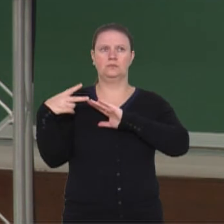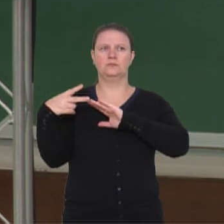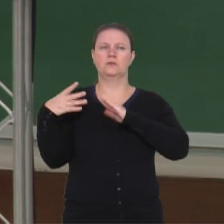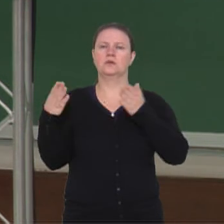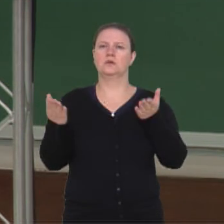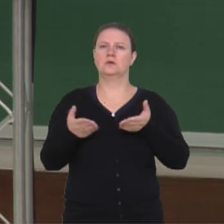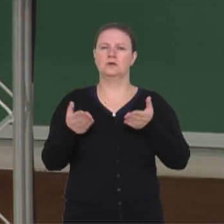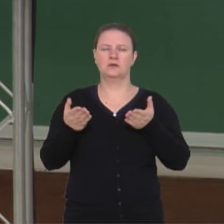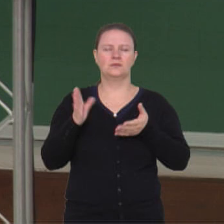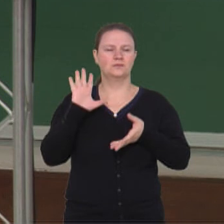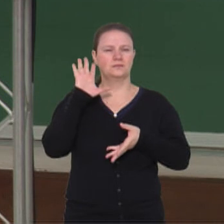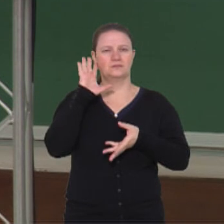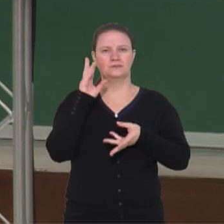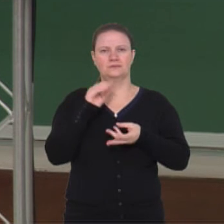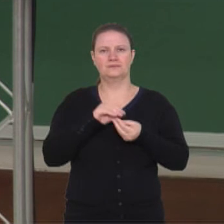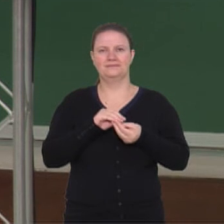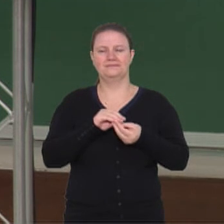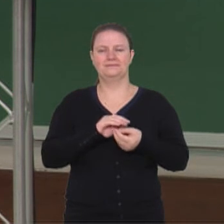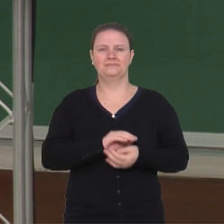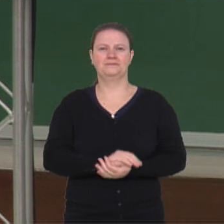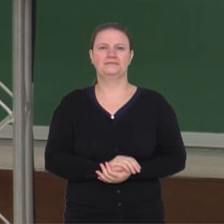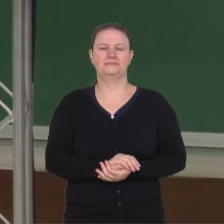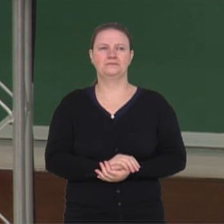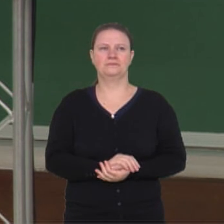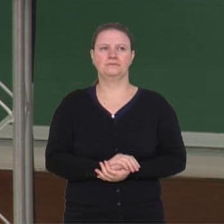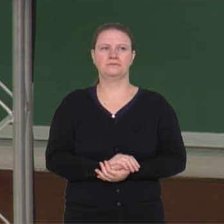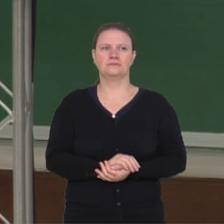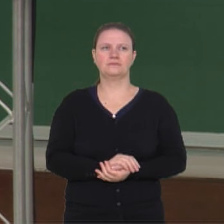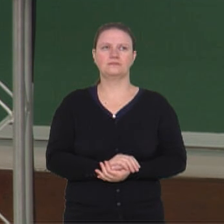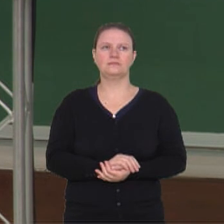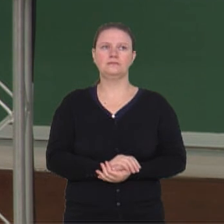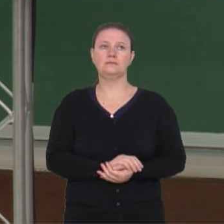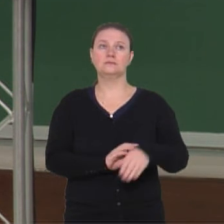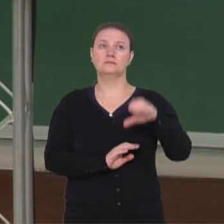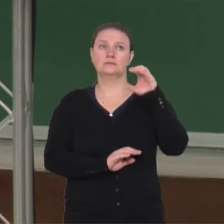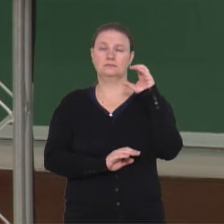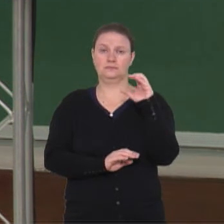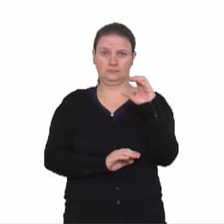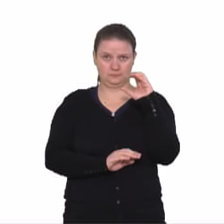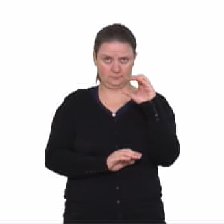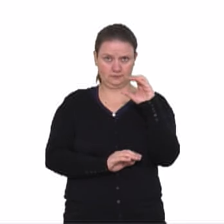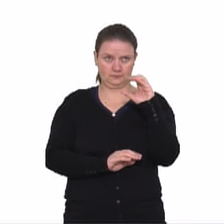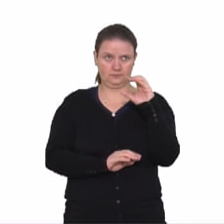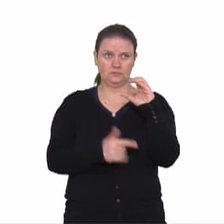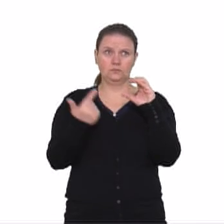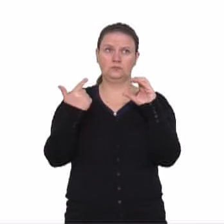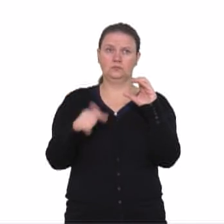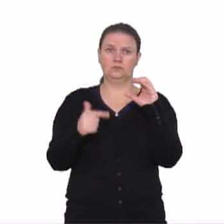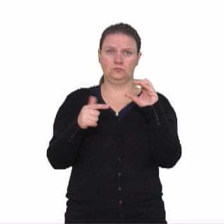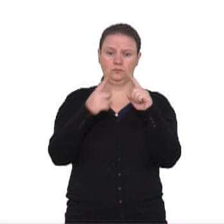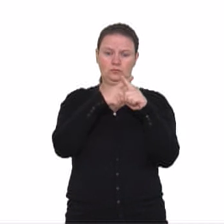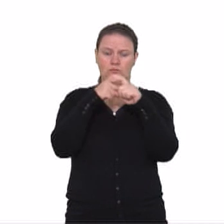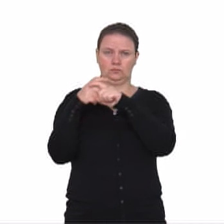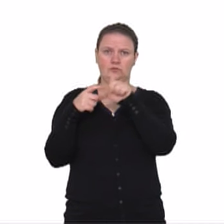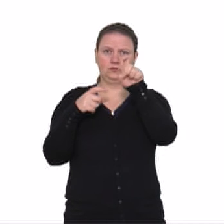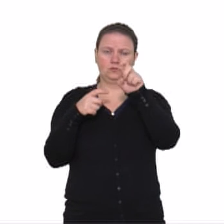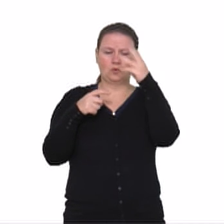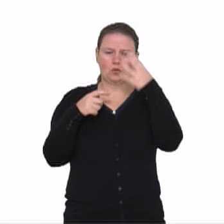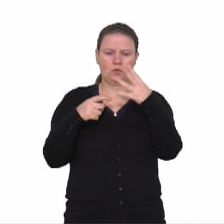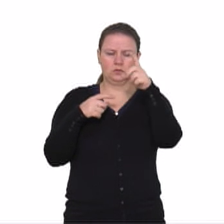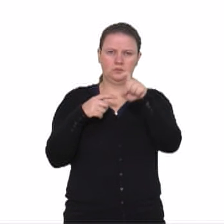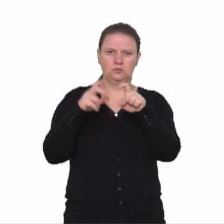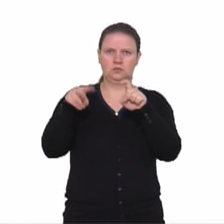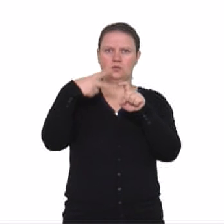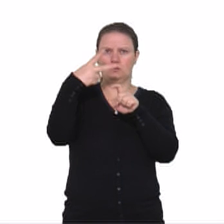3. Beleza? Tranquilo? Vamos no C aqui. Outro polinômio, 4x ao quadrado menos